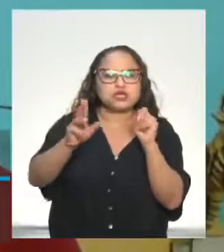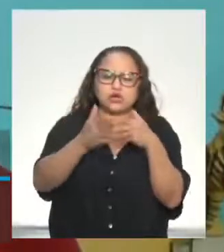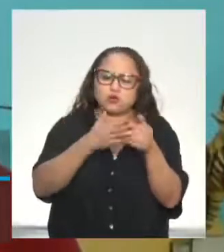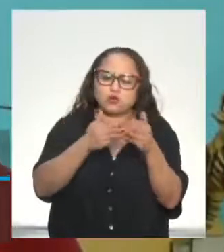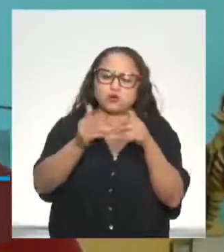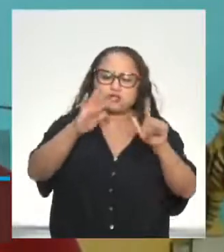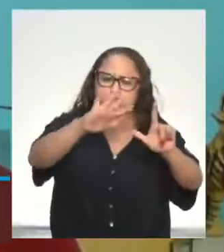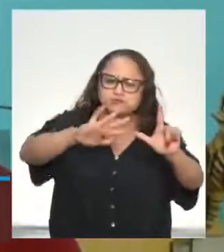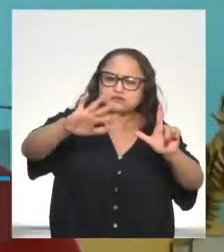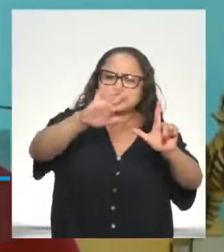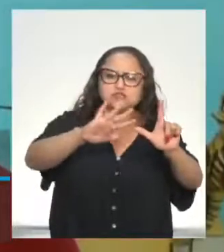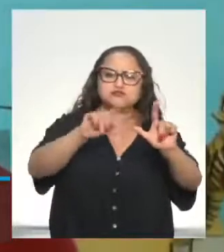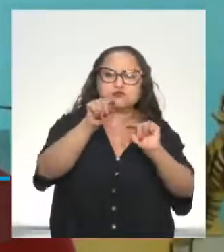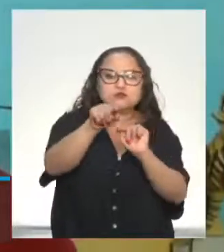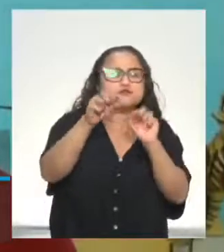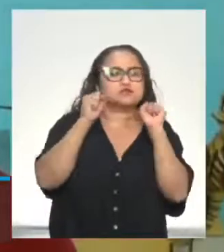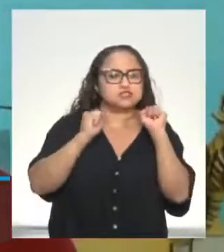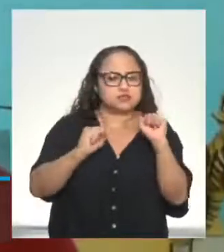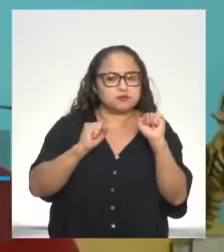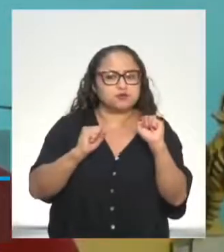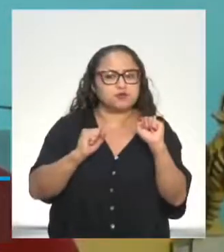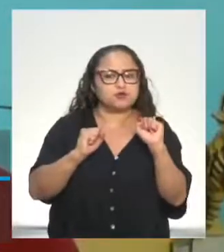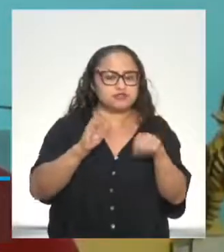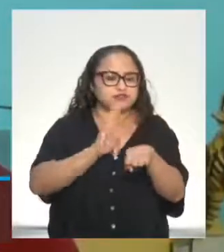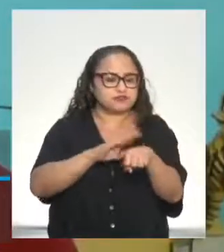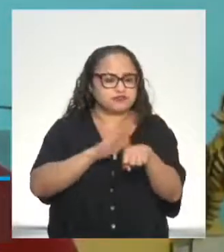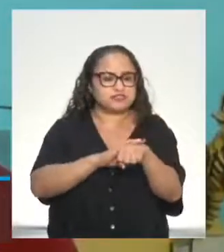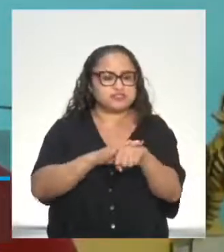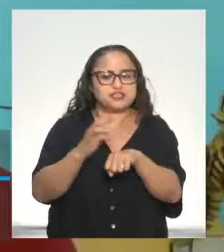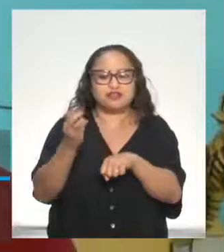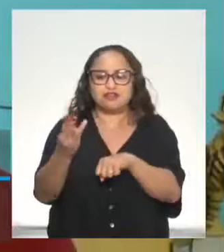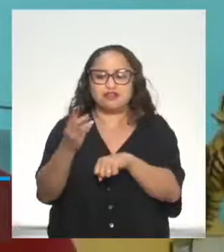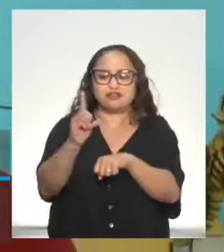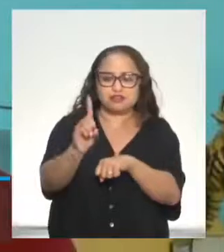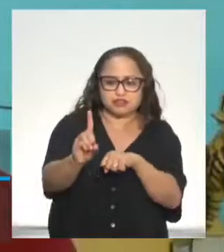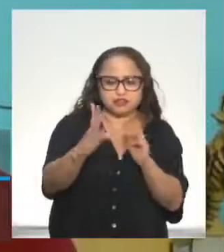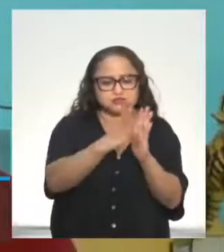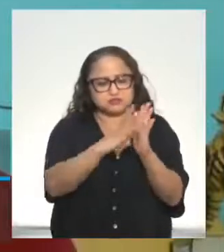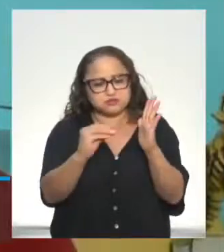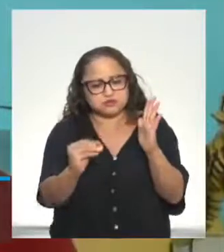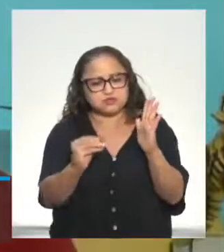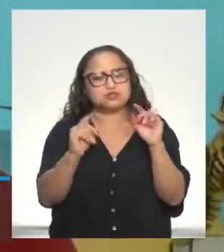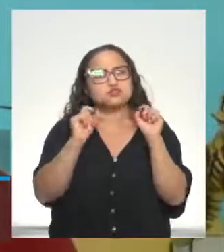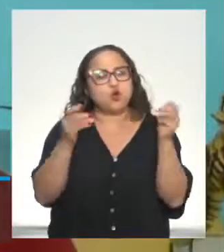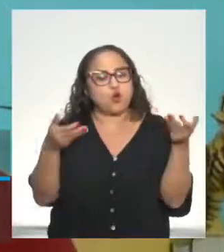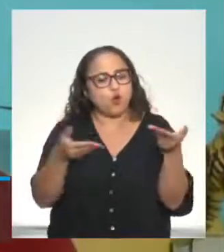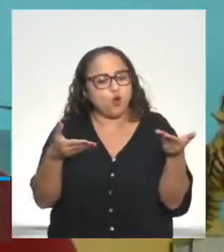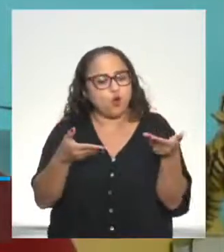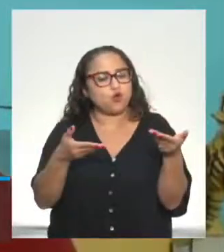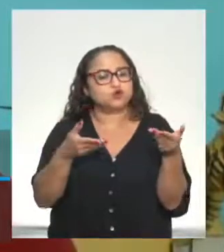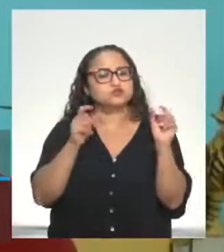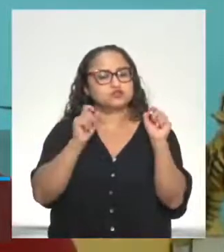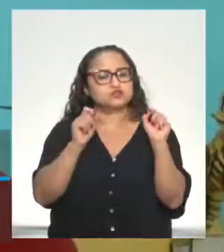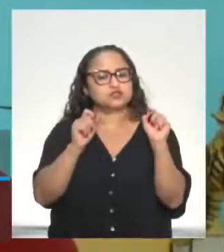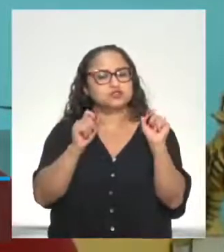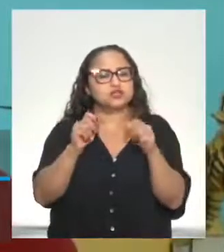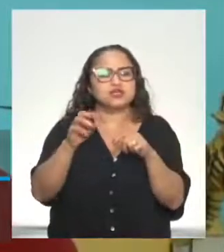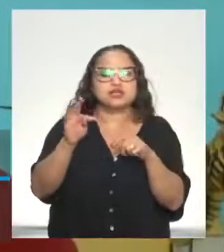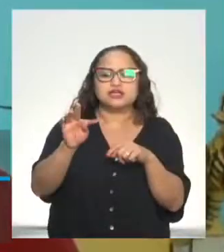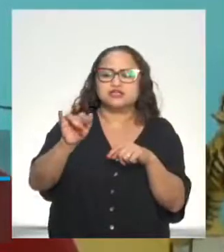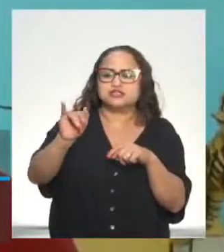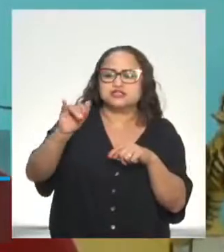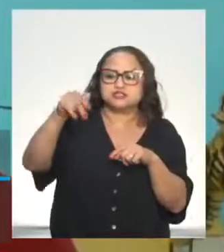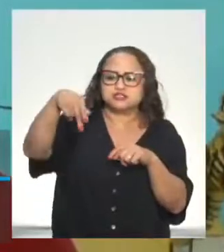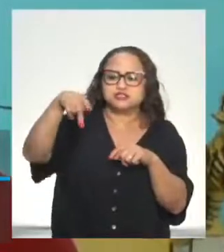plataforma que você possa fazer modelagem 3D. E é sobre uma delas que a gente vai falar hoje. A gente vai falar sobre o Tinkercad. Então, a